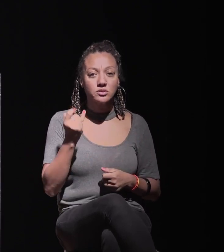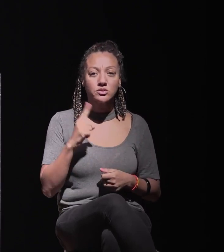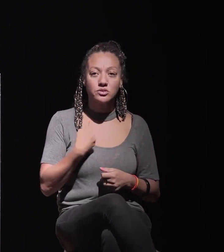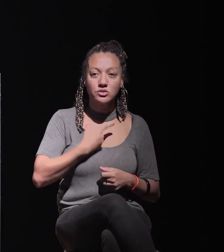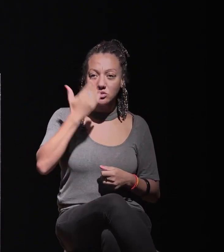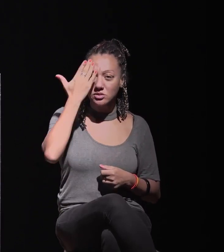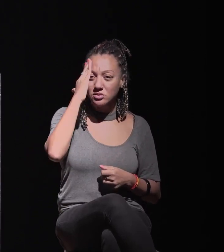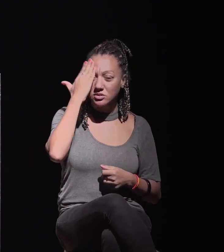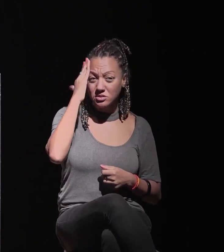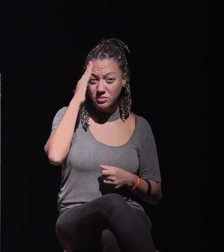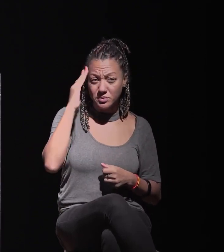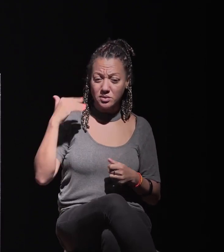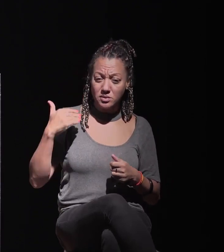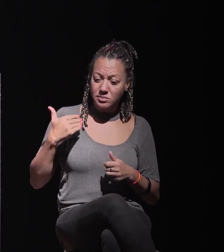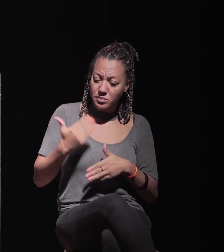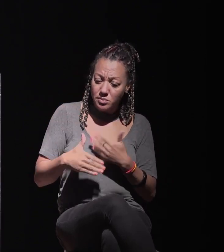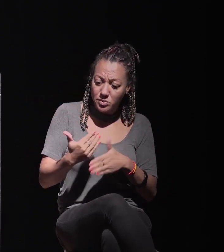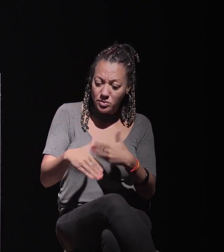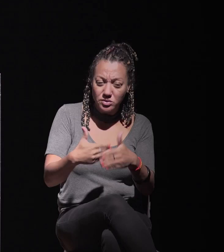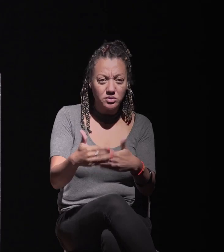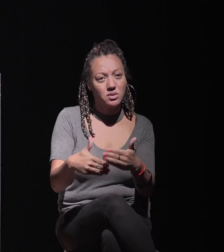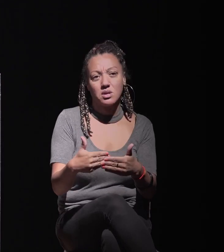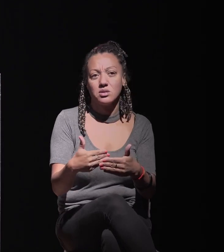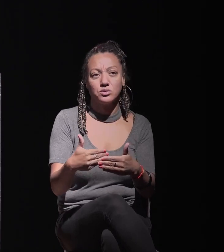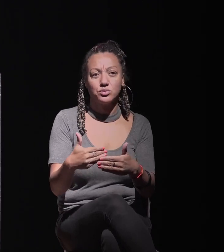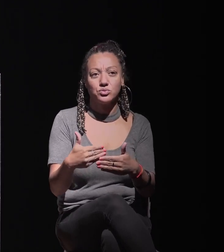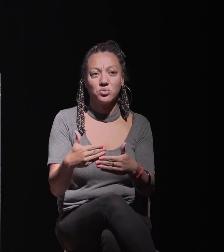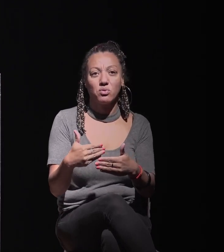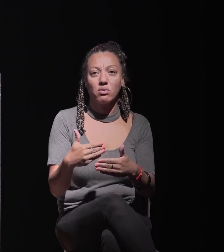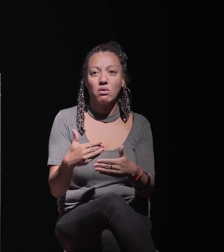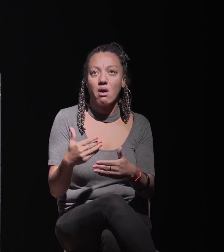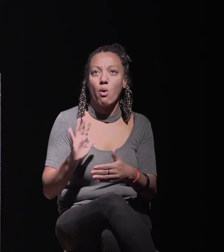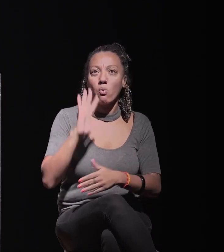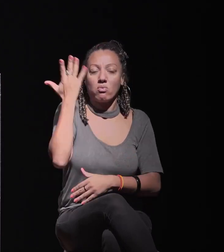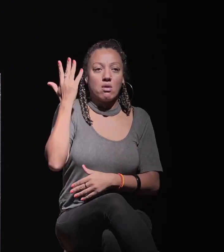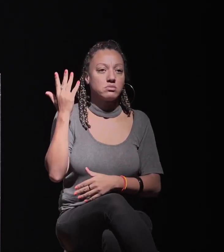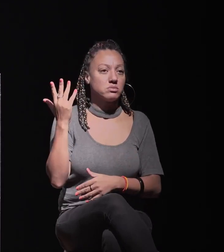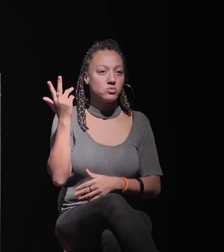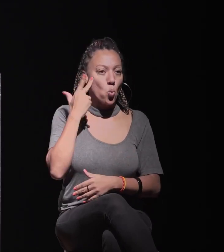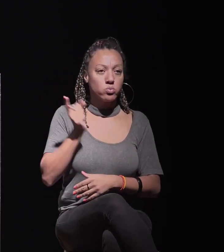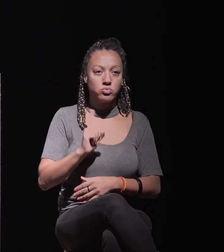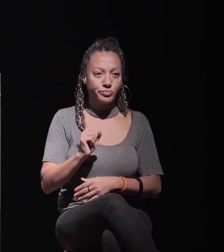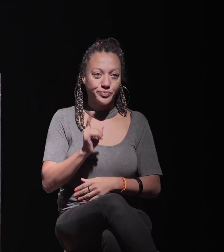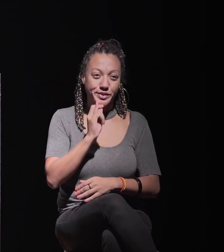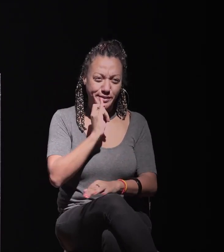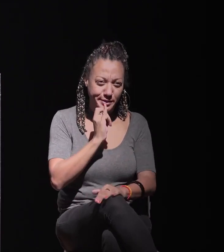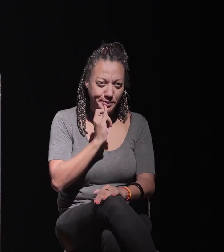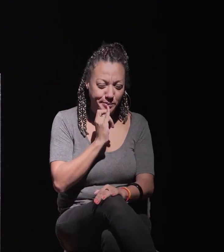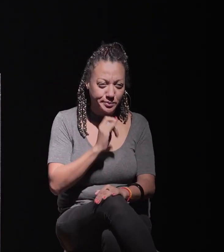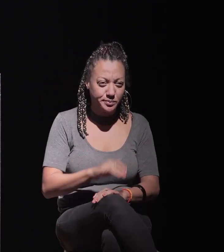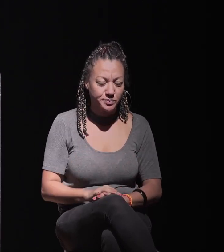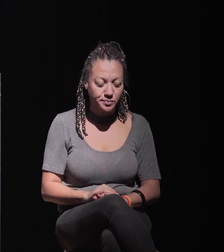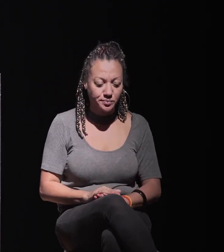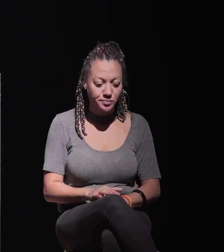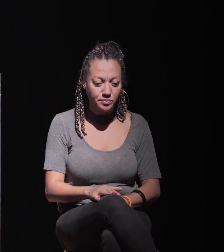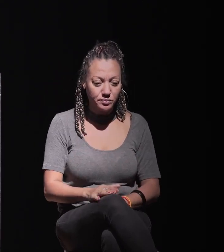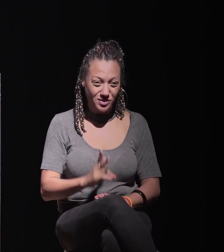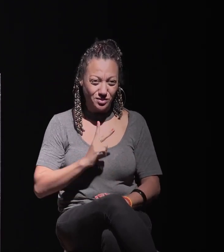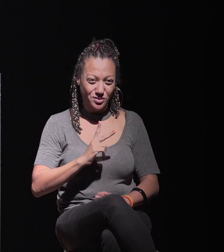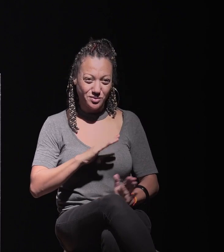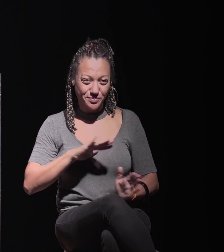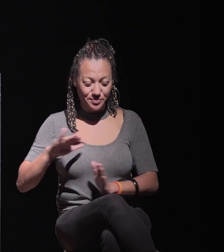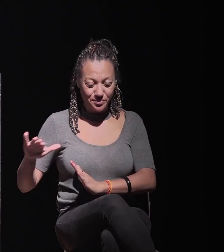que esses processos não se dão de forma espontânea. E qual é um exemplo que eu posso dar? Eu atuei por 5 anos